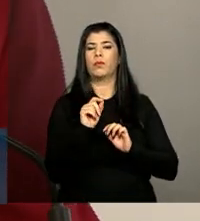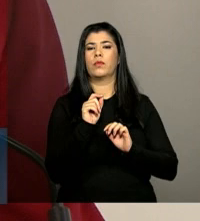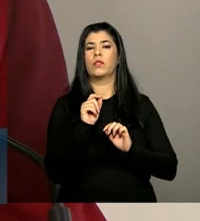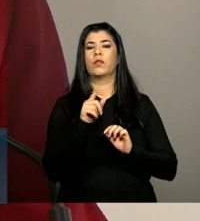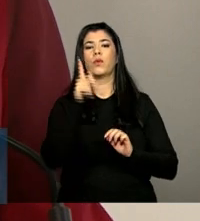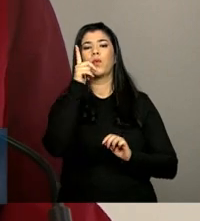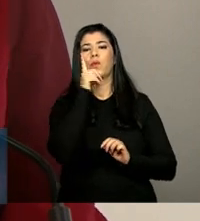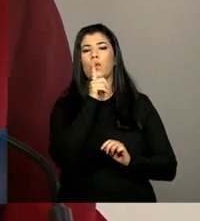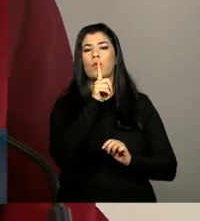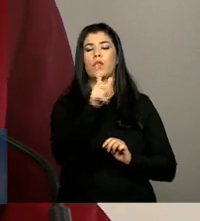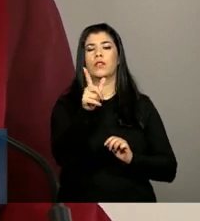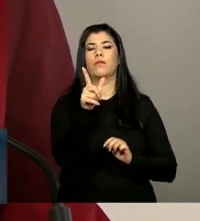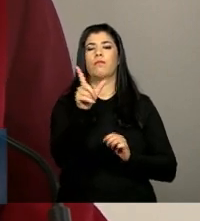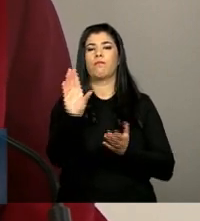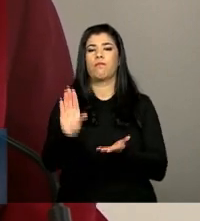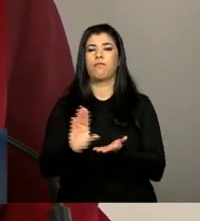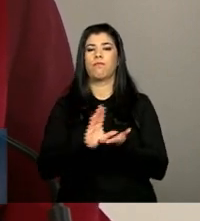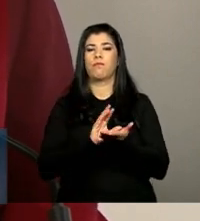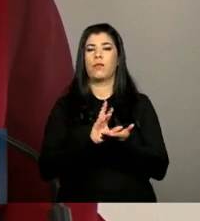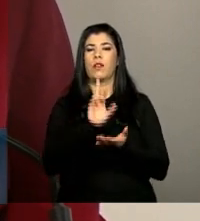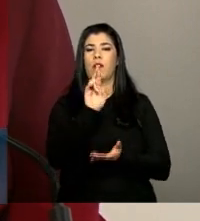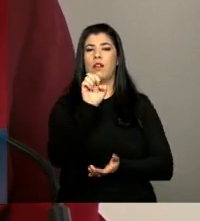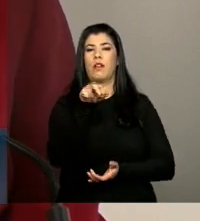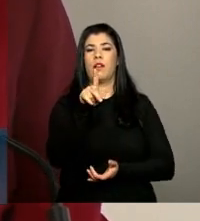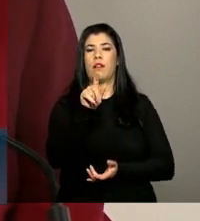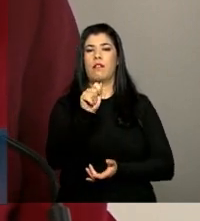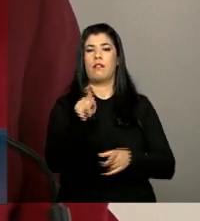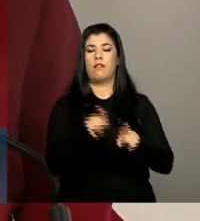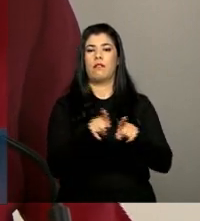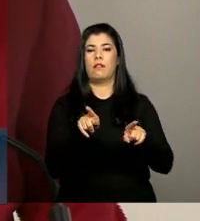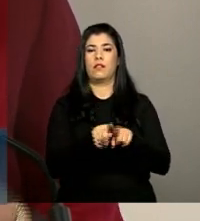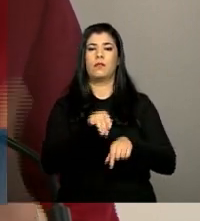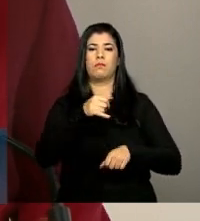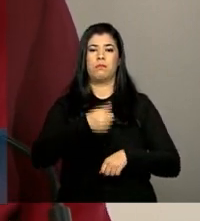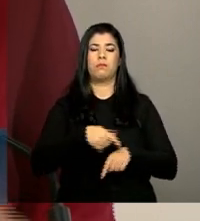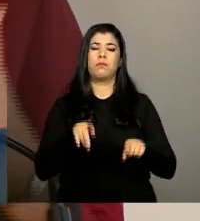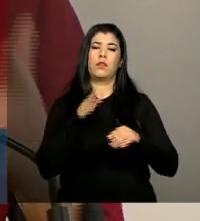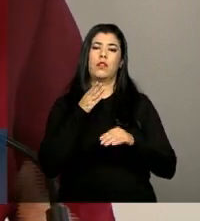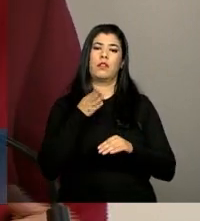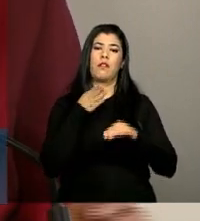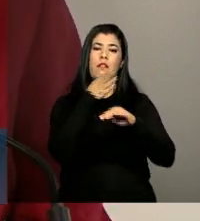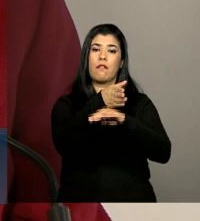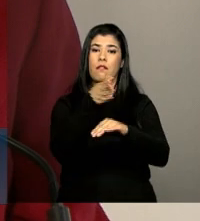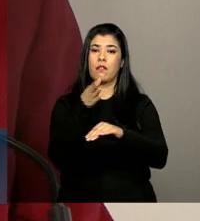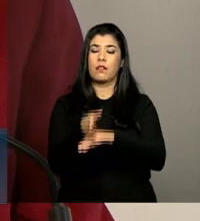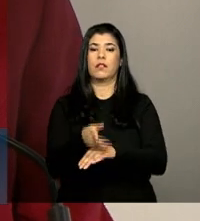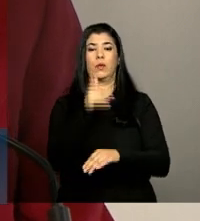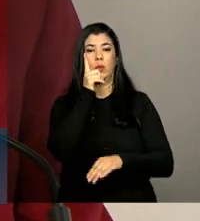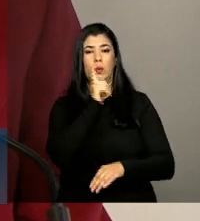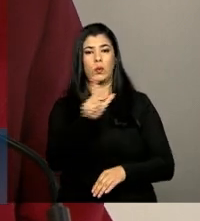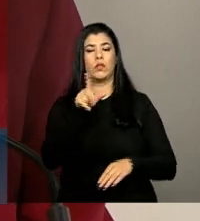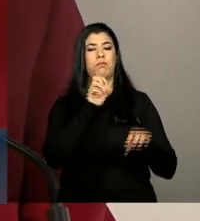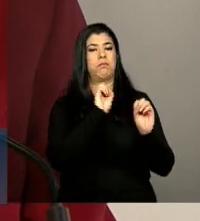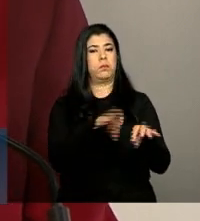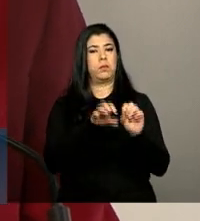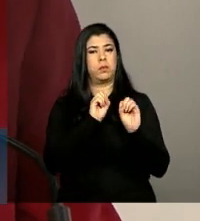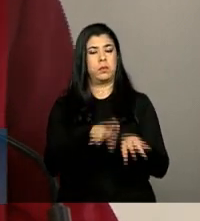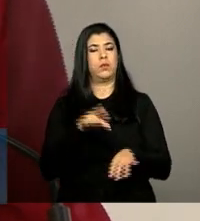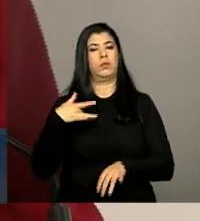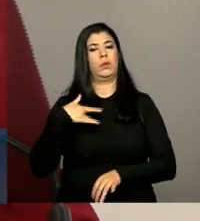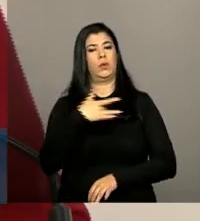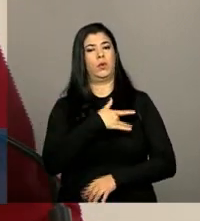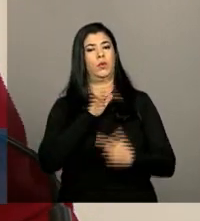ganhos de renda mas também ao acesso à educação à saúde os